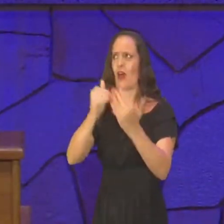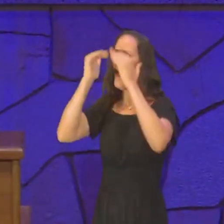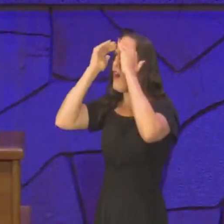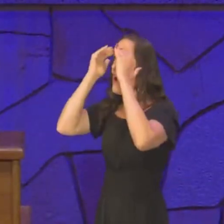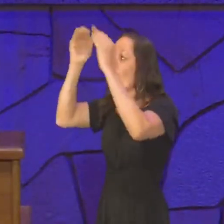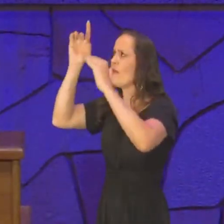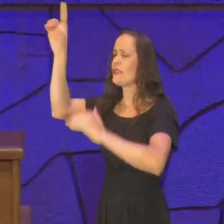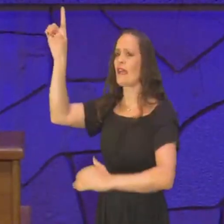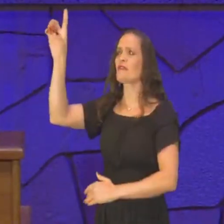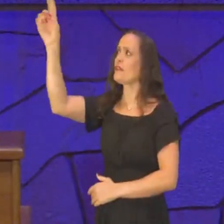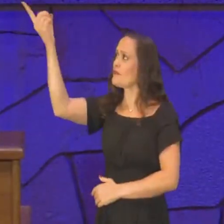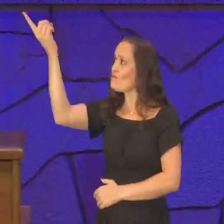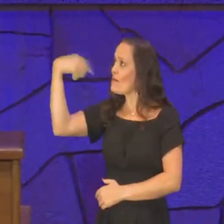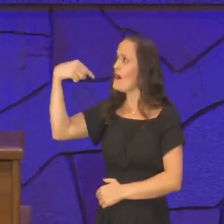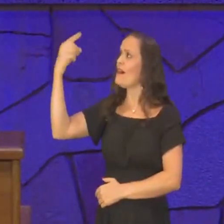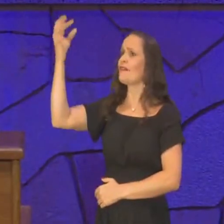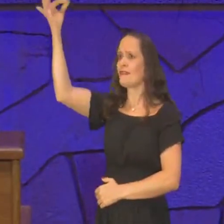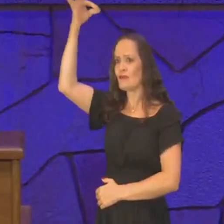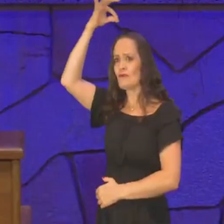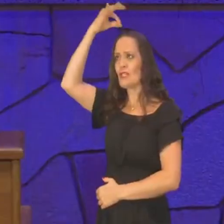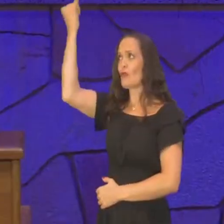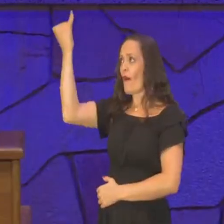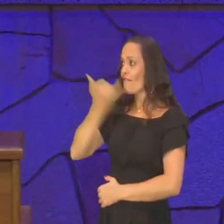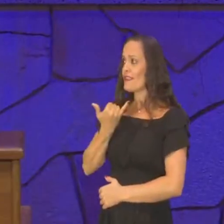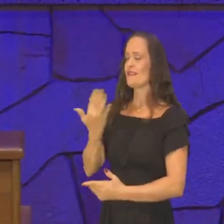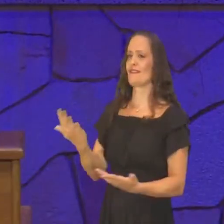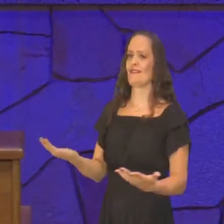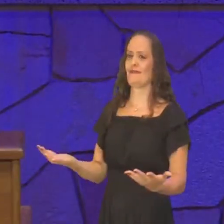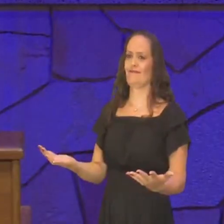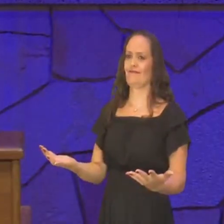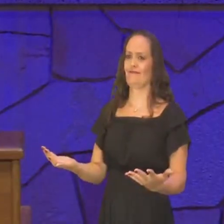aquilo que diz o Espírito Santo de Deus.